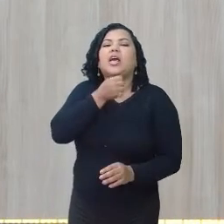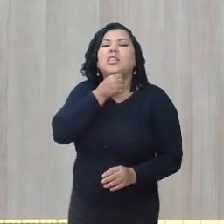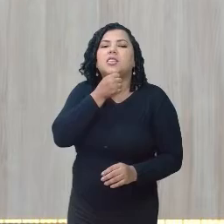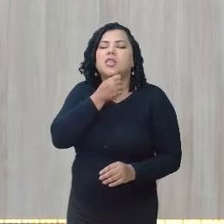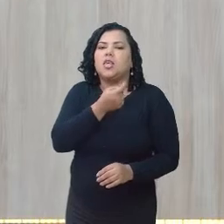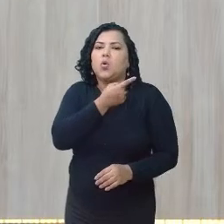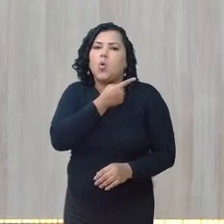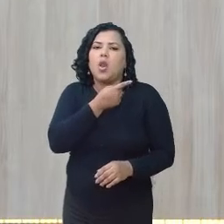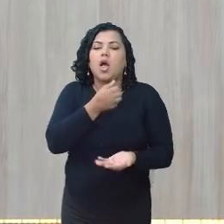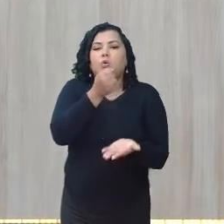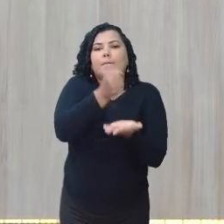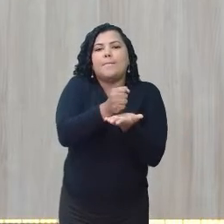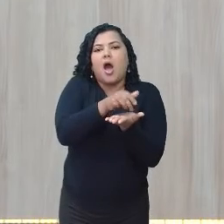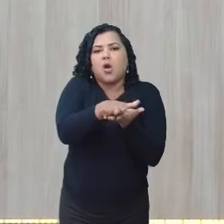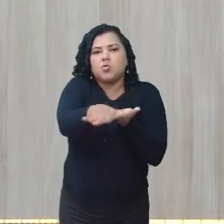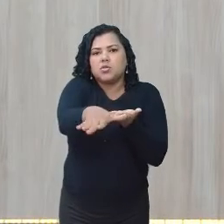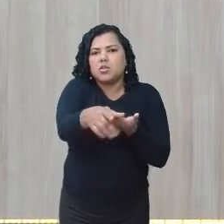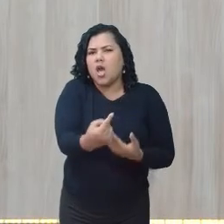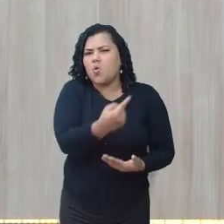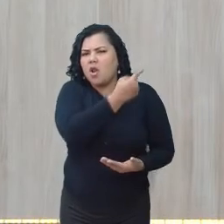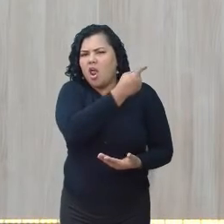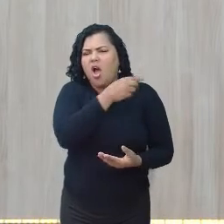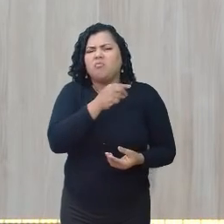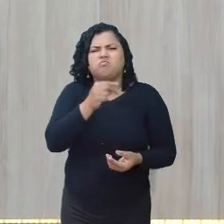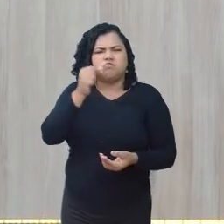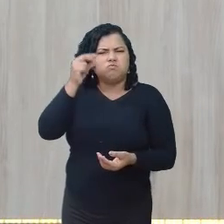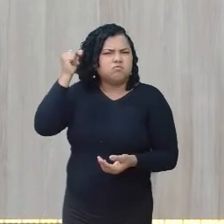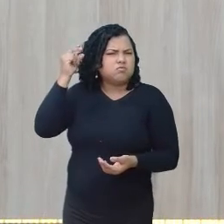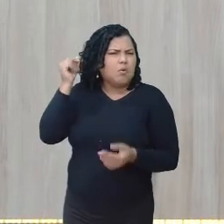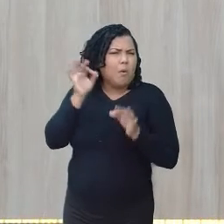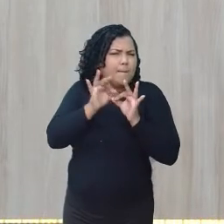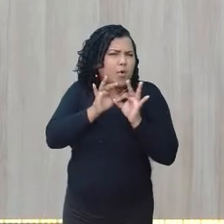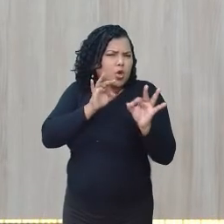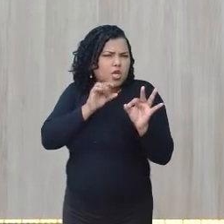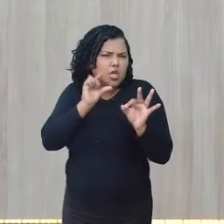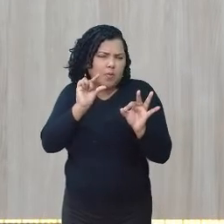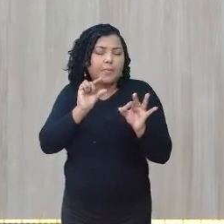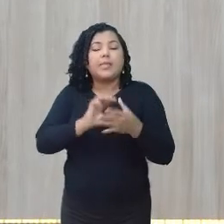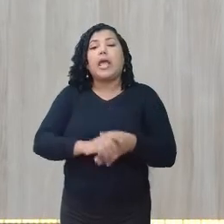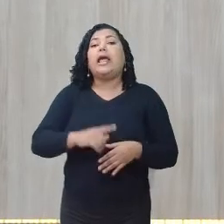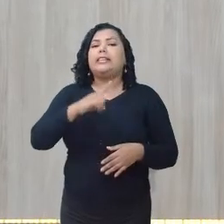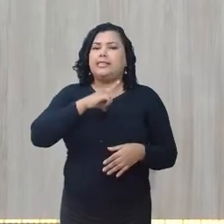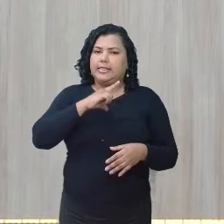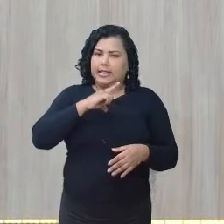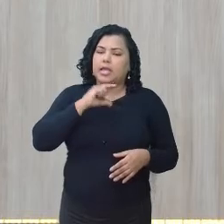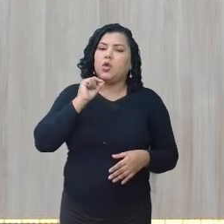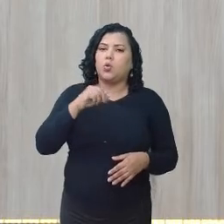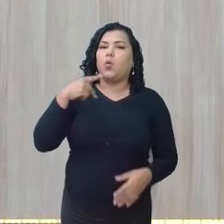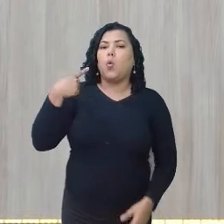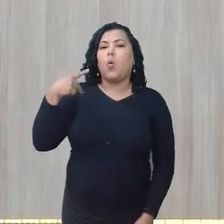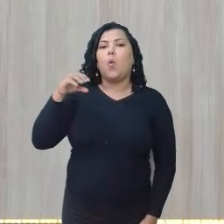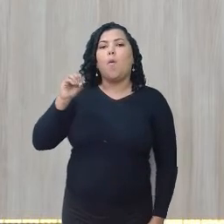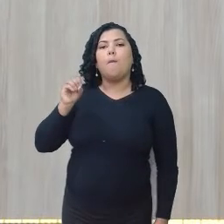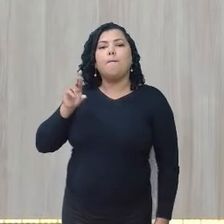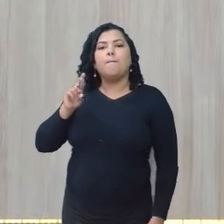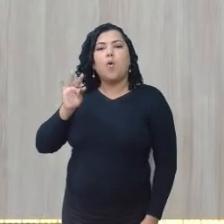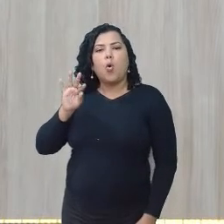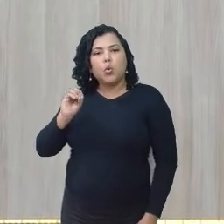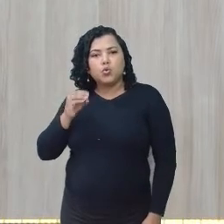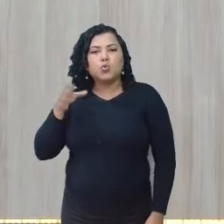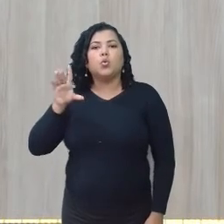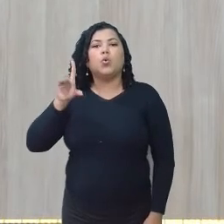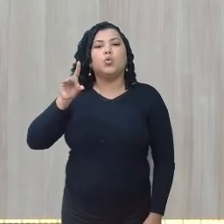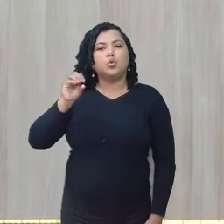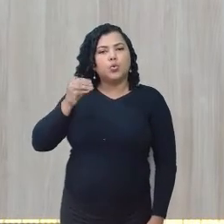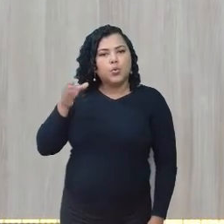né, de Marco Zero. Então, um pouquinho mais para lá, né, do Marco Zero, a gente tem o porto, né, o Porto do